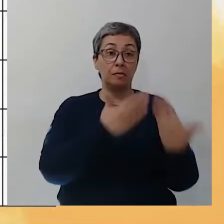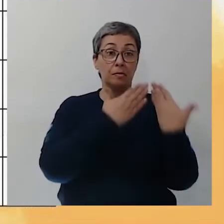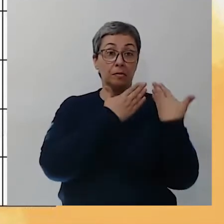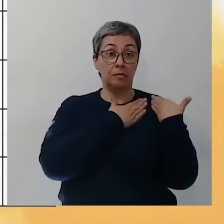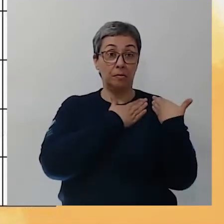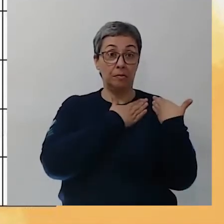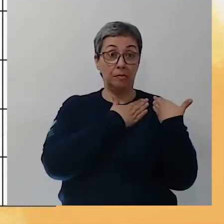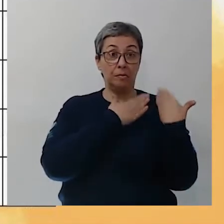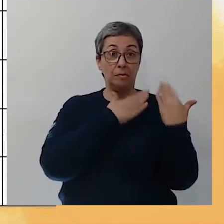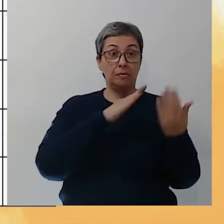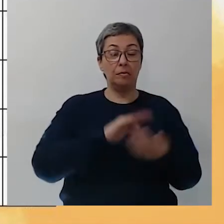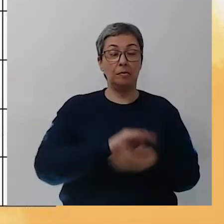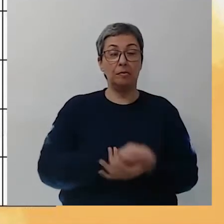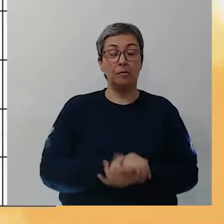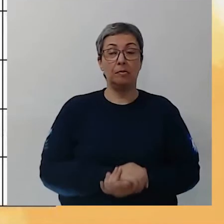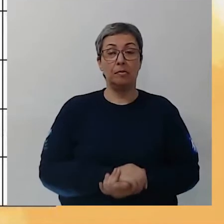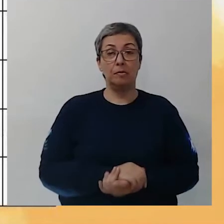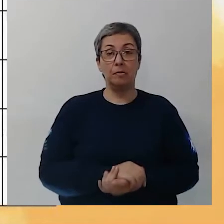responsabilidade,